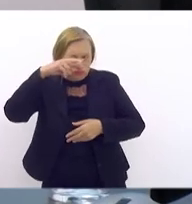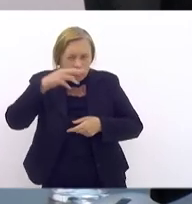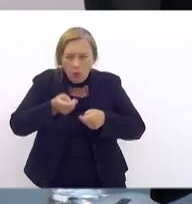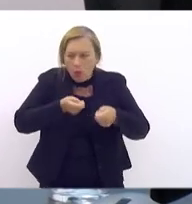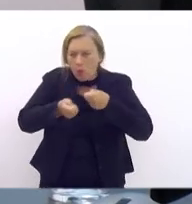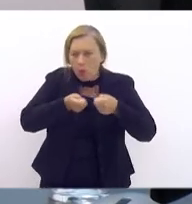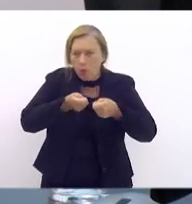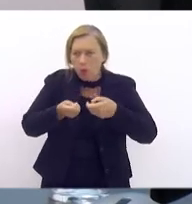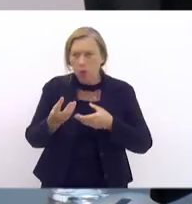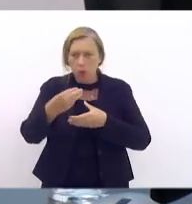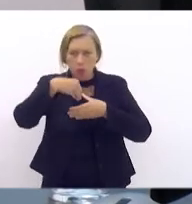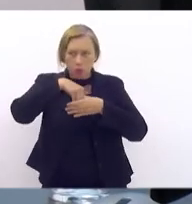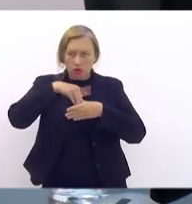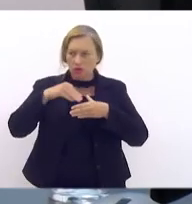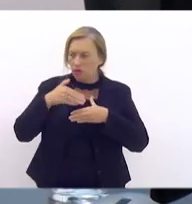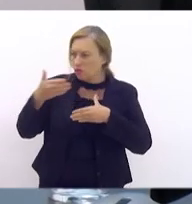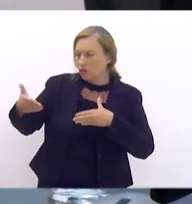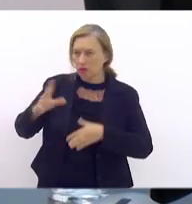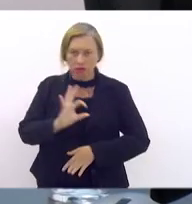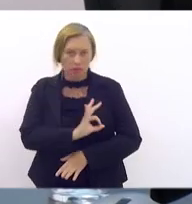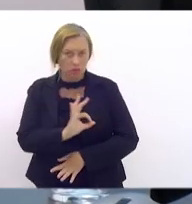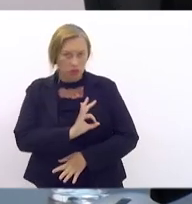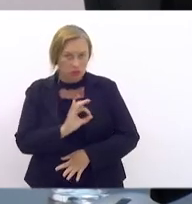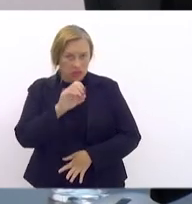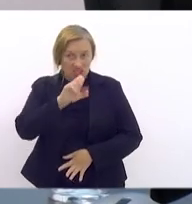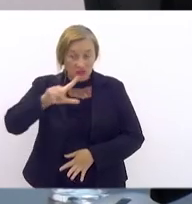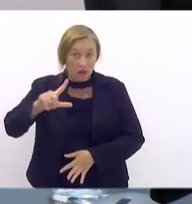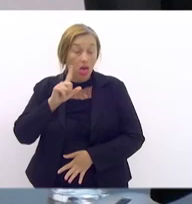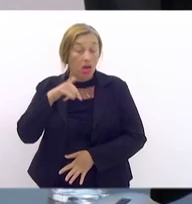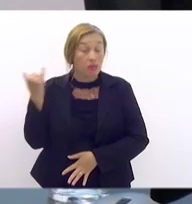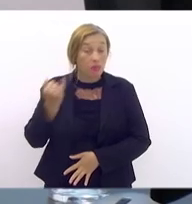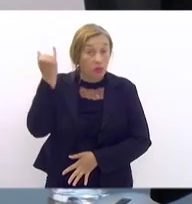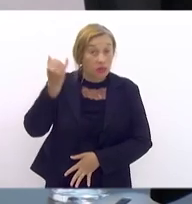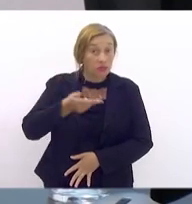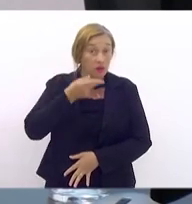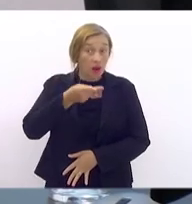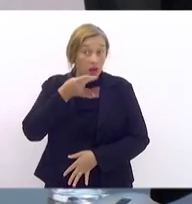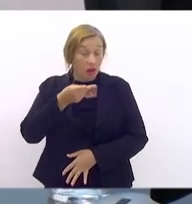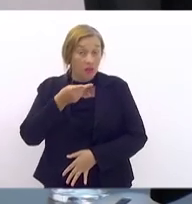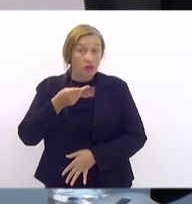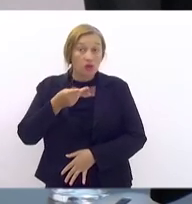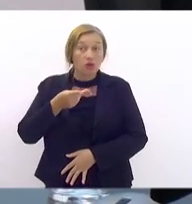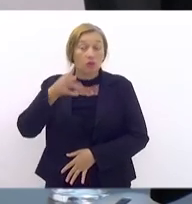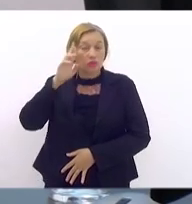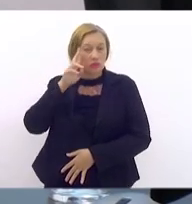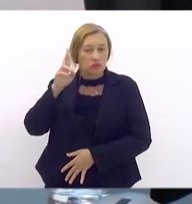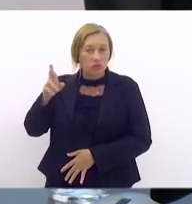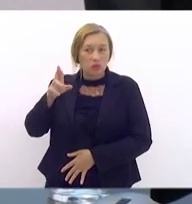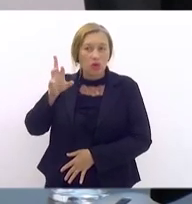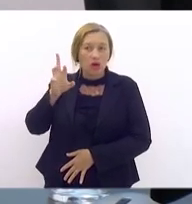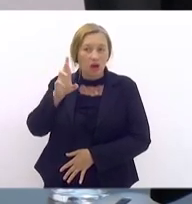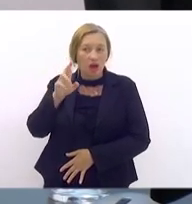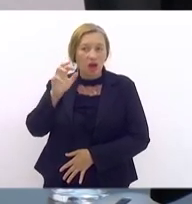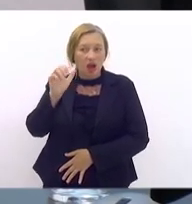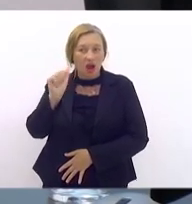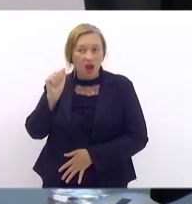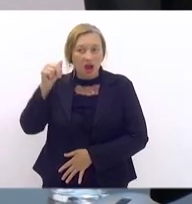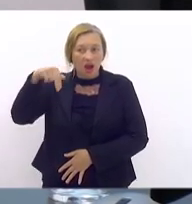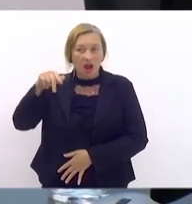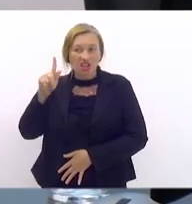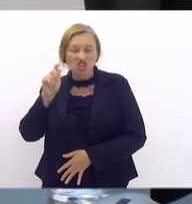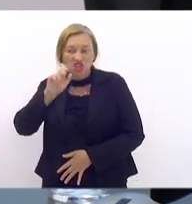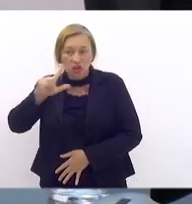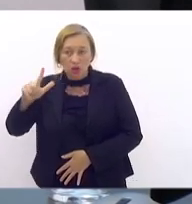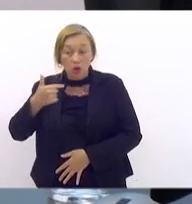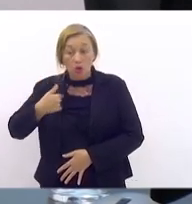e externo da Polícia Civil é importante dizer pro Senor Rangel que eu estive numa delegacia